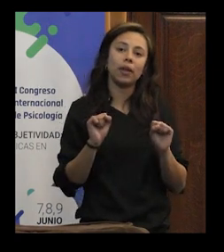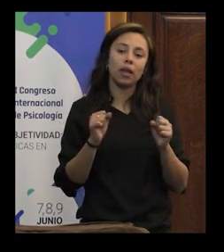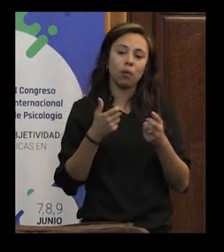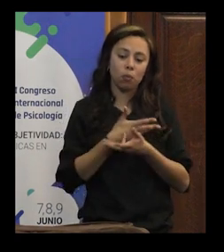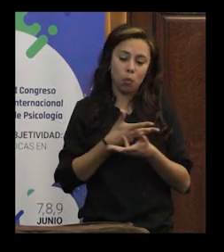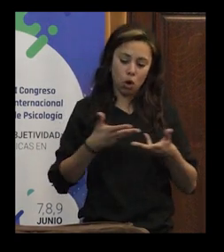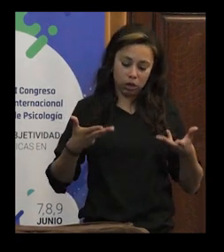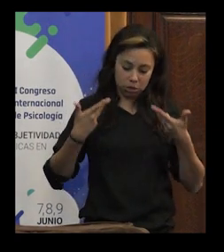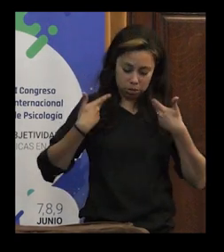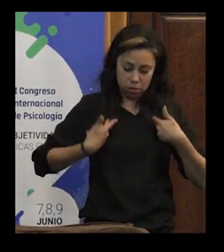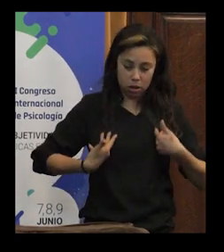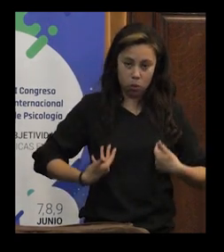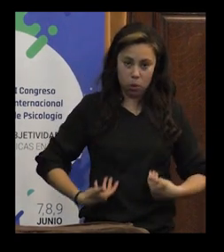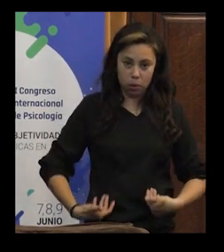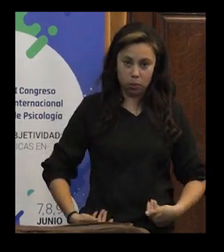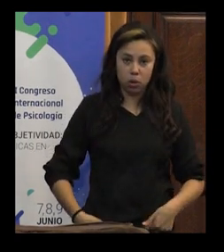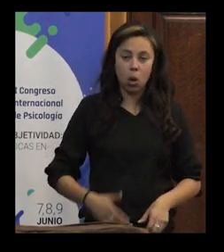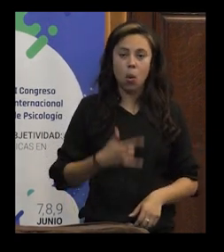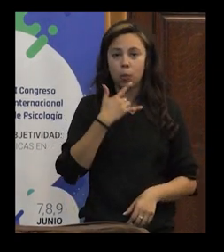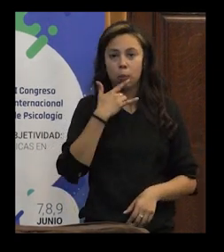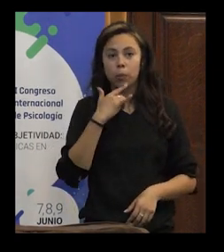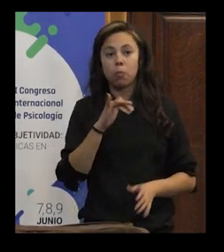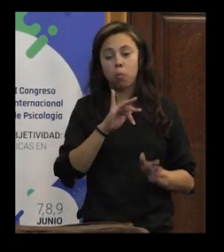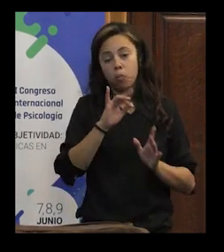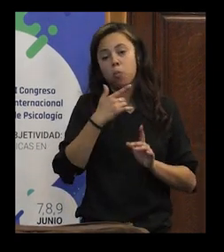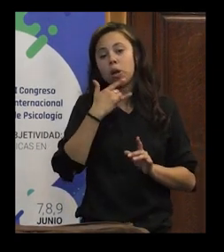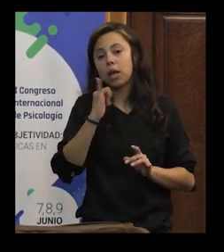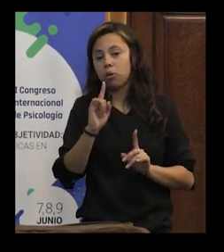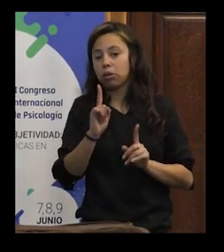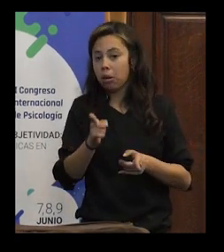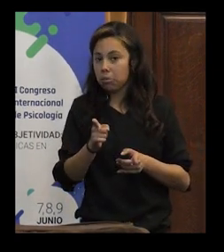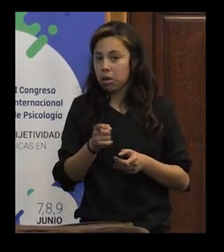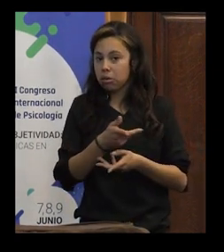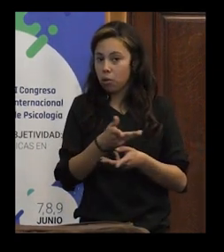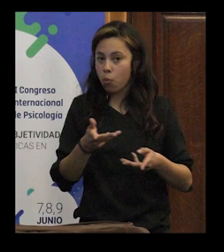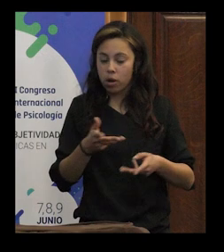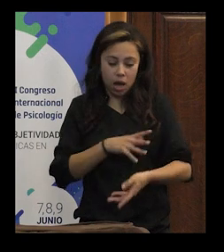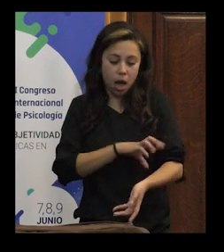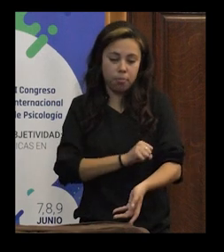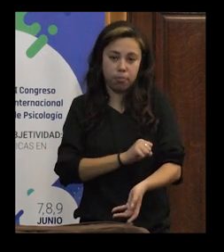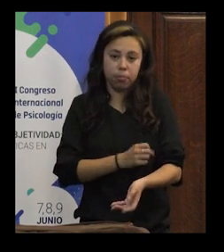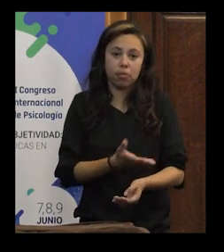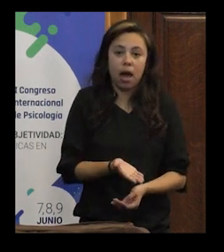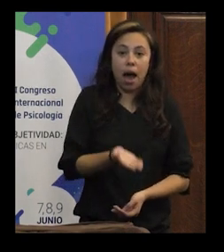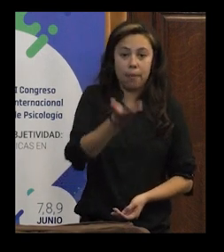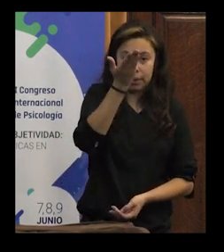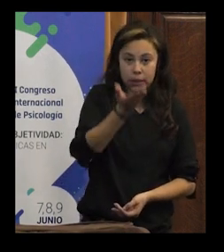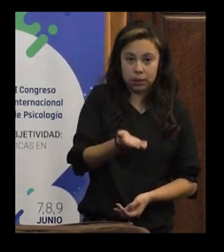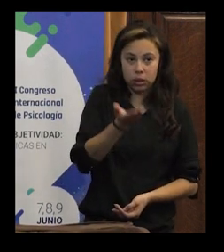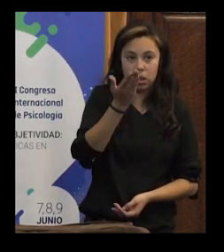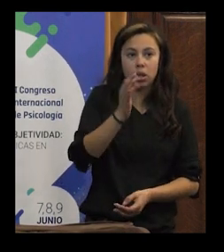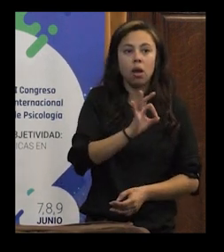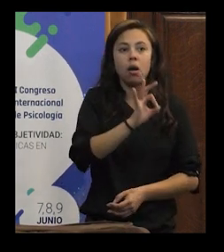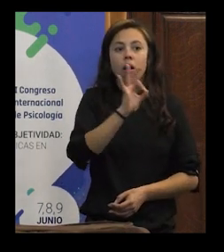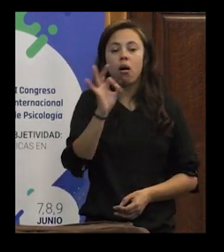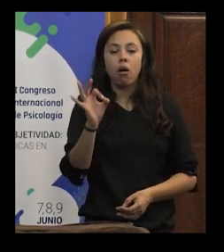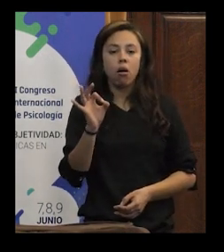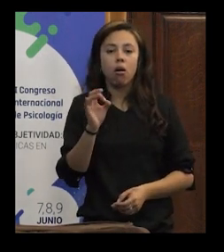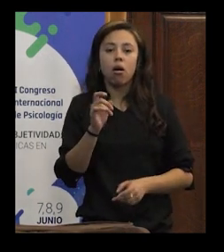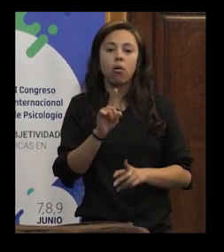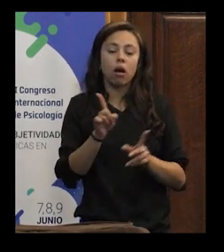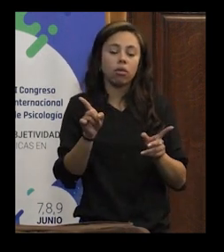da detecção de hipertensão arterial ou realização de provas de Papanicolau